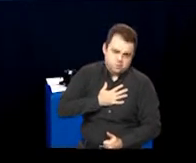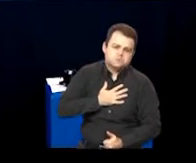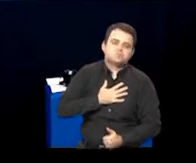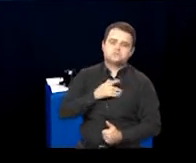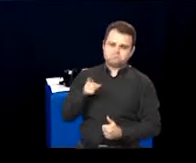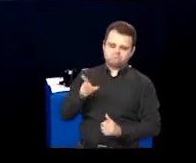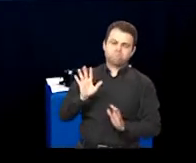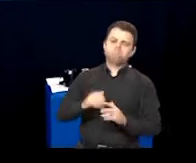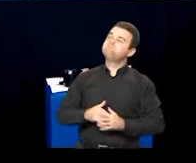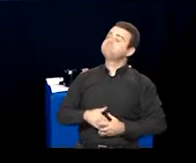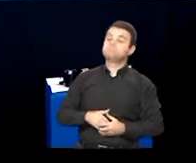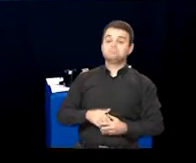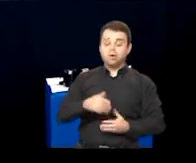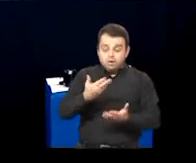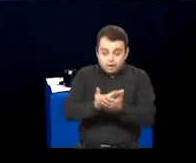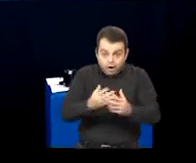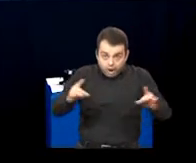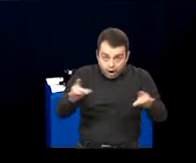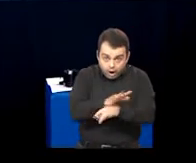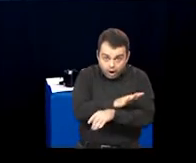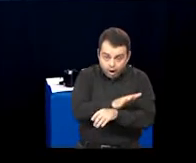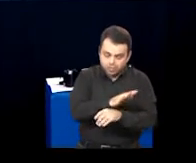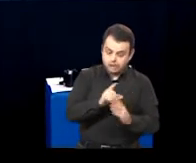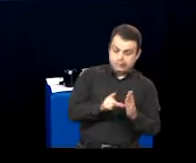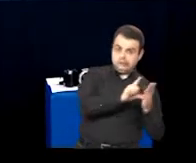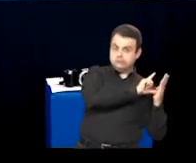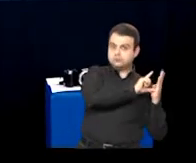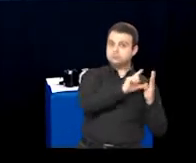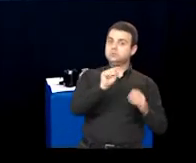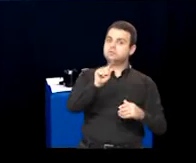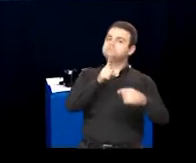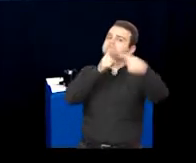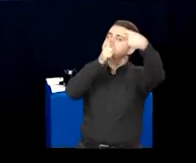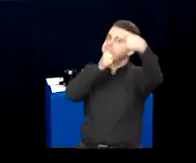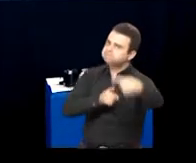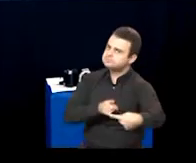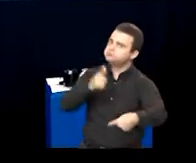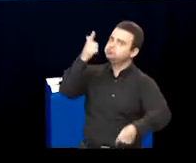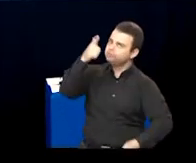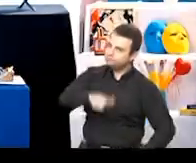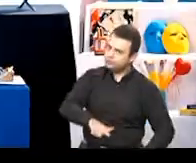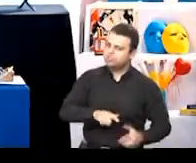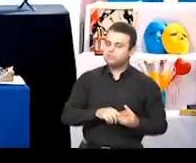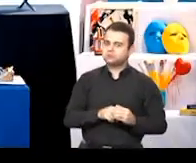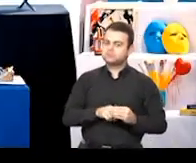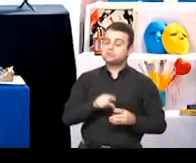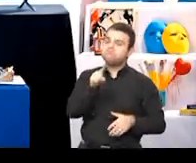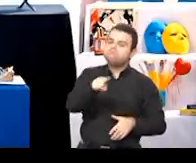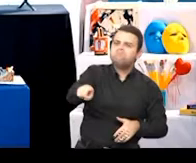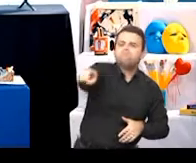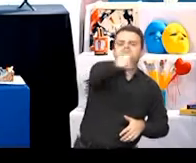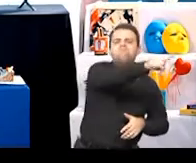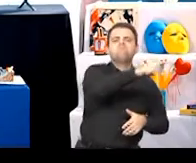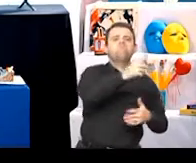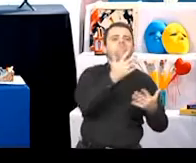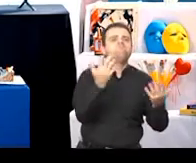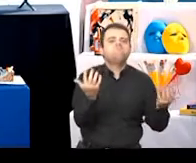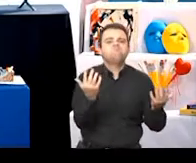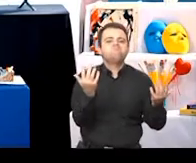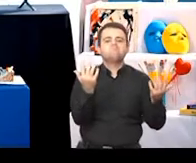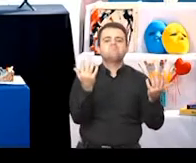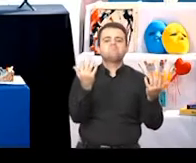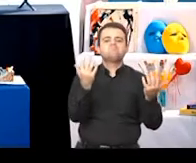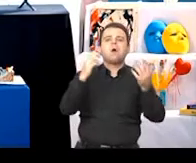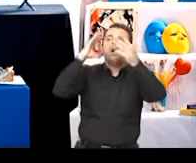Bom, mas antes de terminar a nossa aula, eu vou propor ainda mais um desafio. Gostaria que vocês